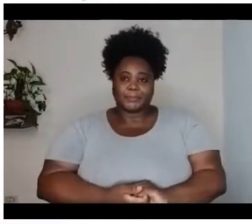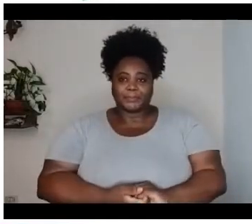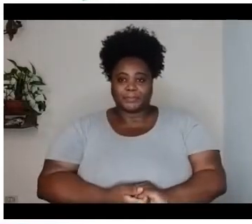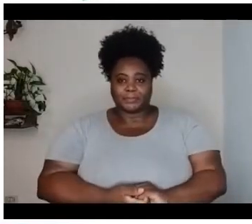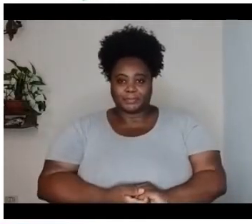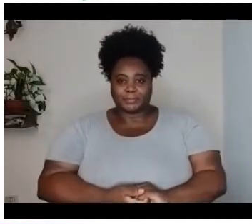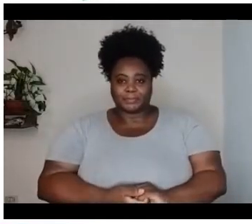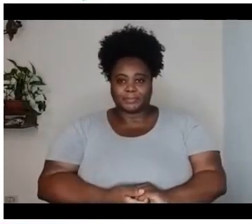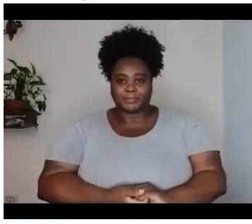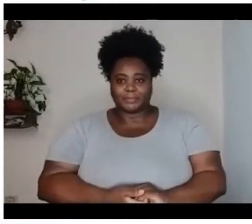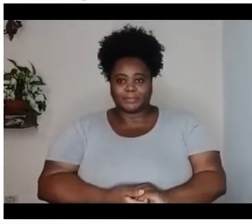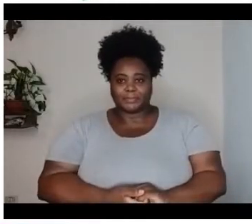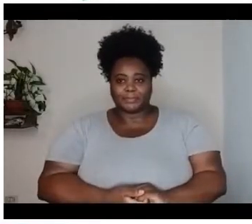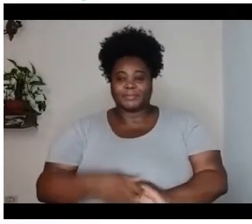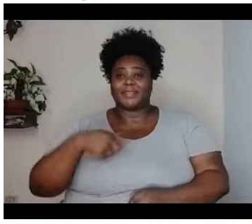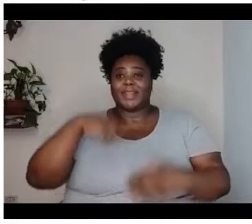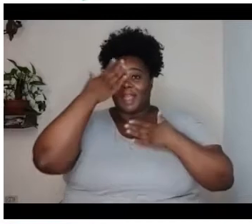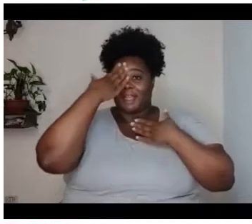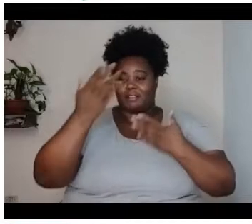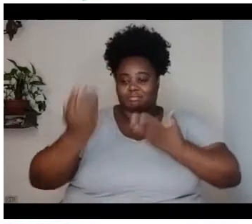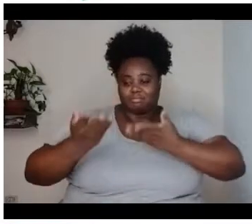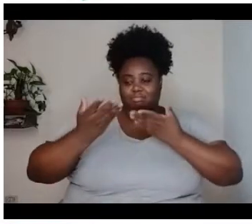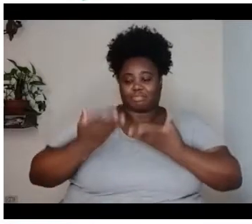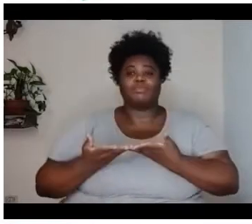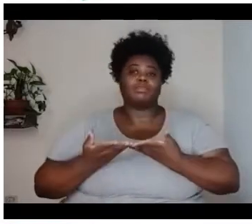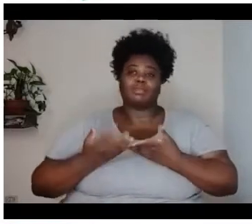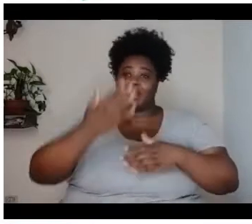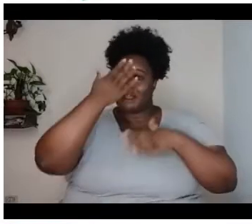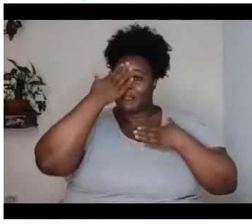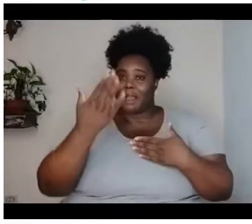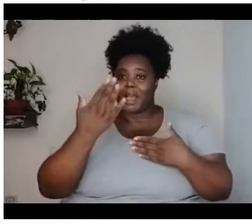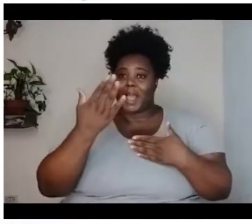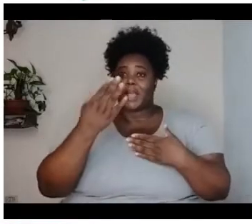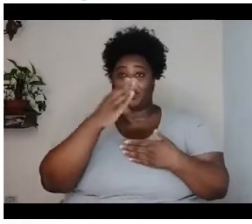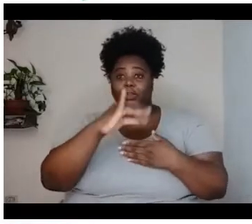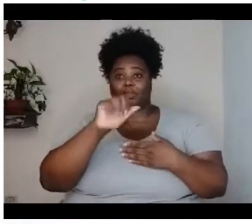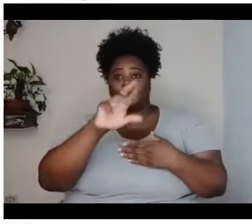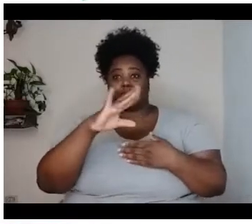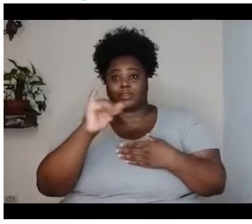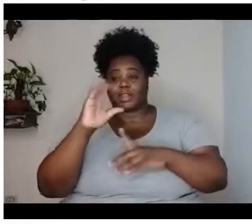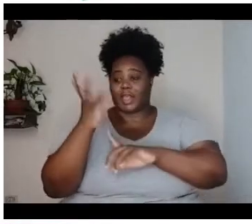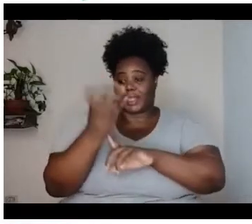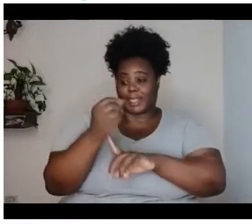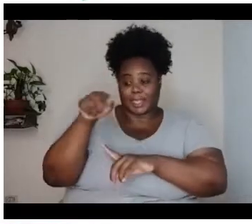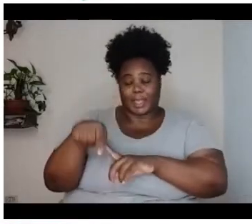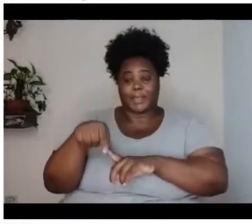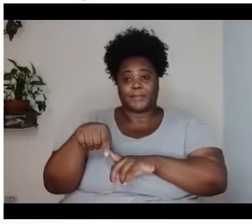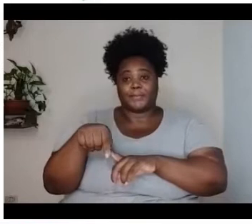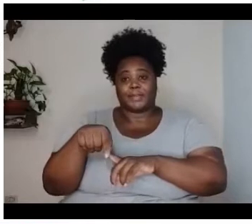Eu agradeço o convite, agradeço estar no Circuito das Artes, agradeço estar